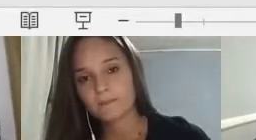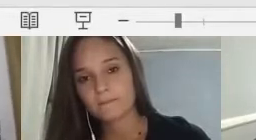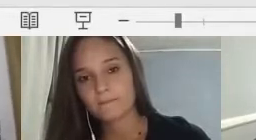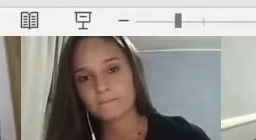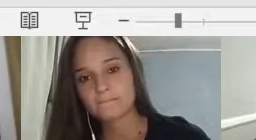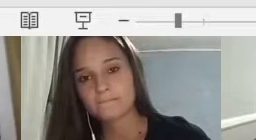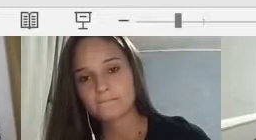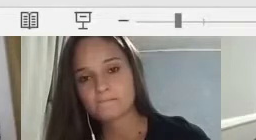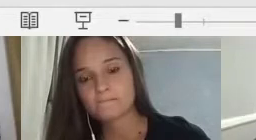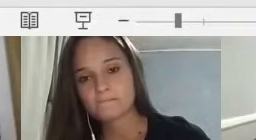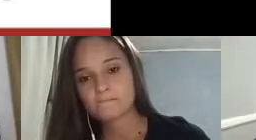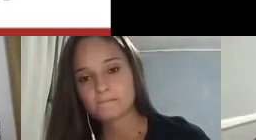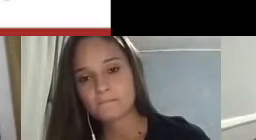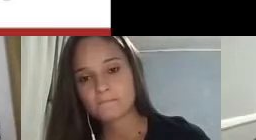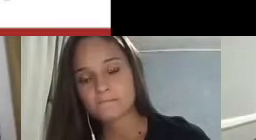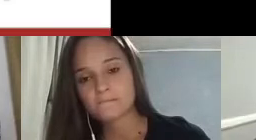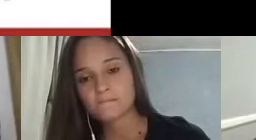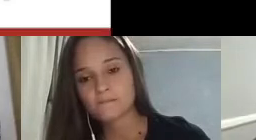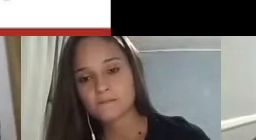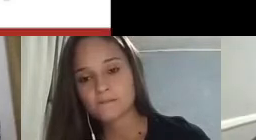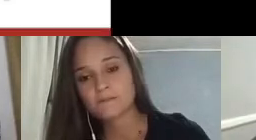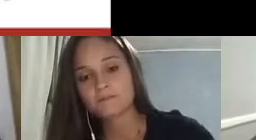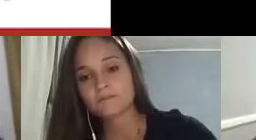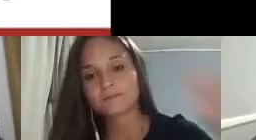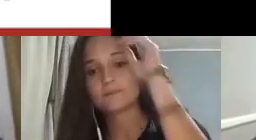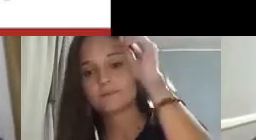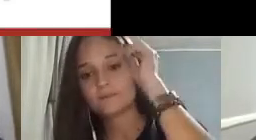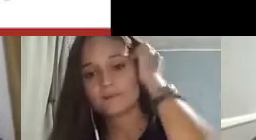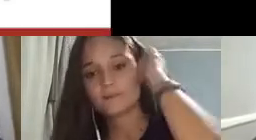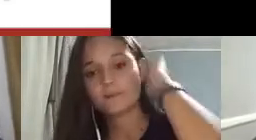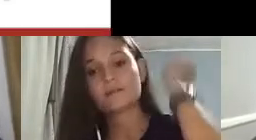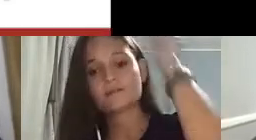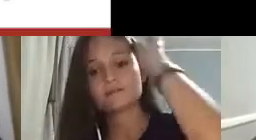Então, aleluia, vida normal, glória a Deus.